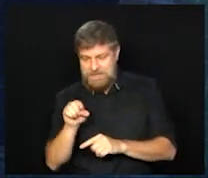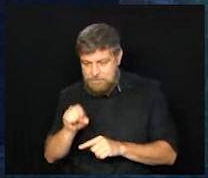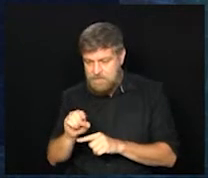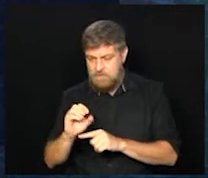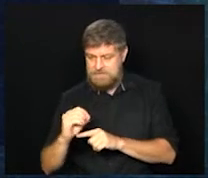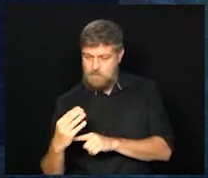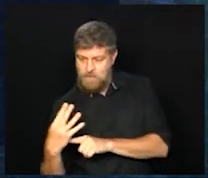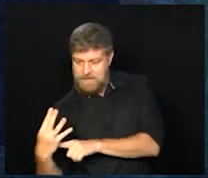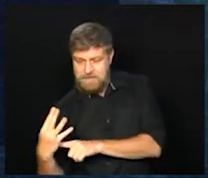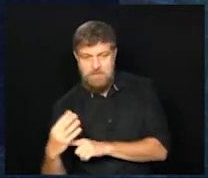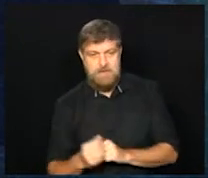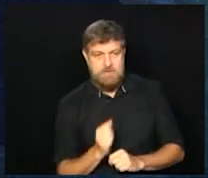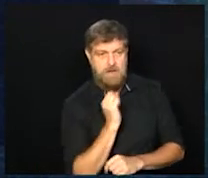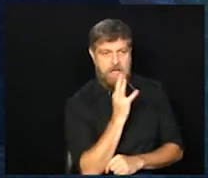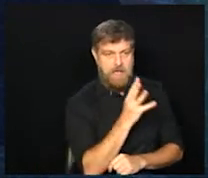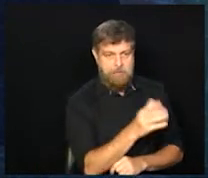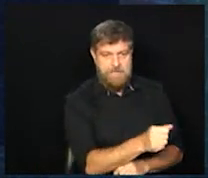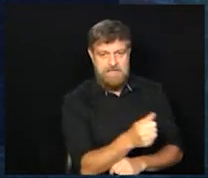30.044, Americana,